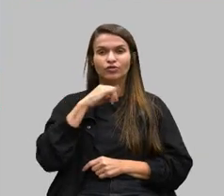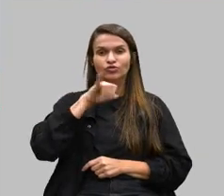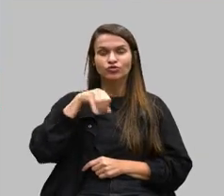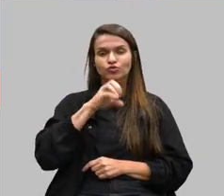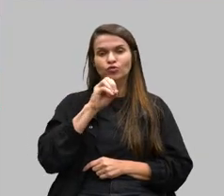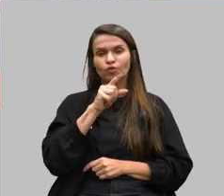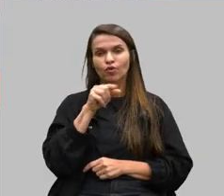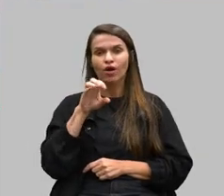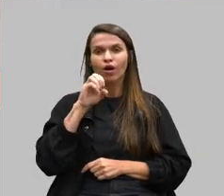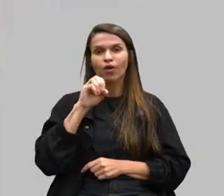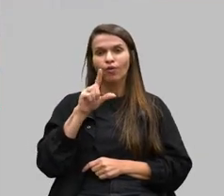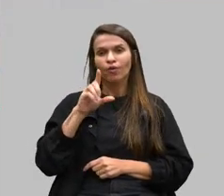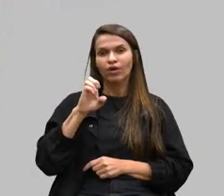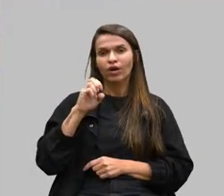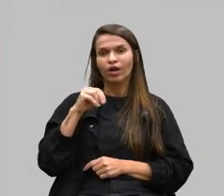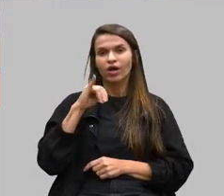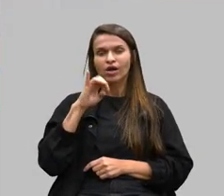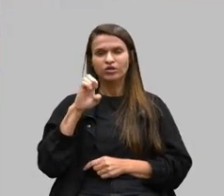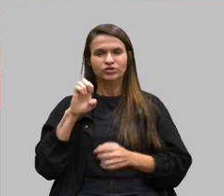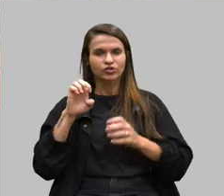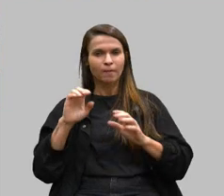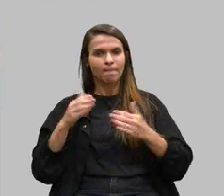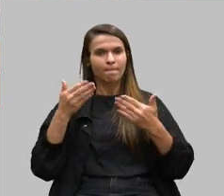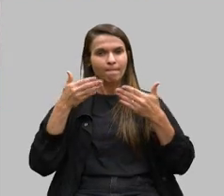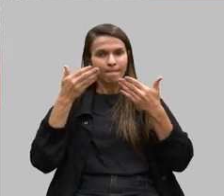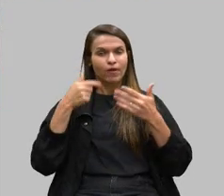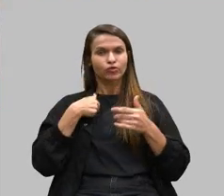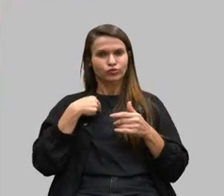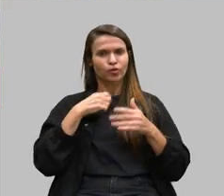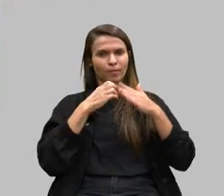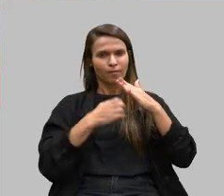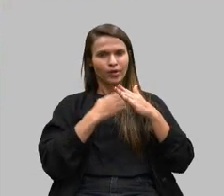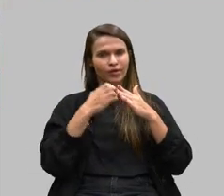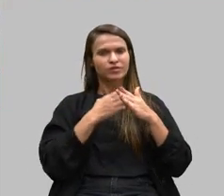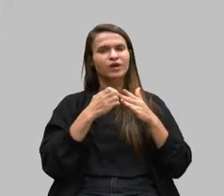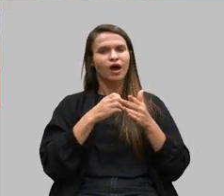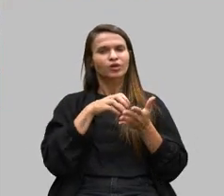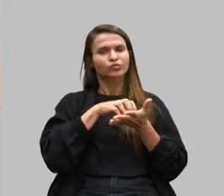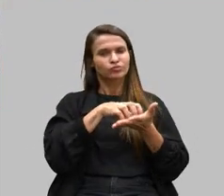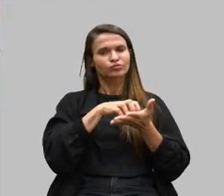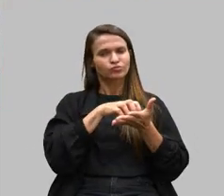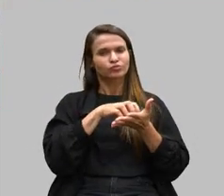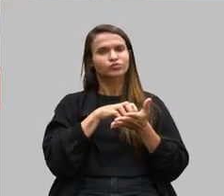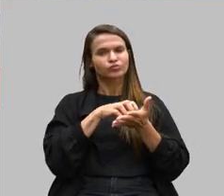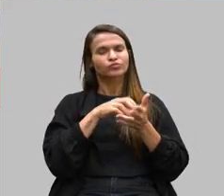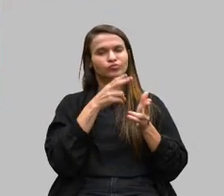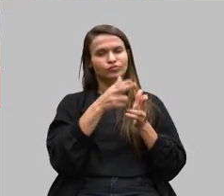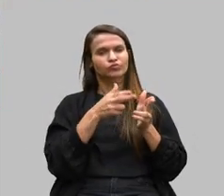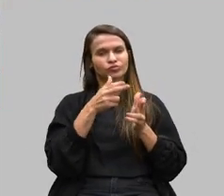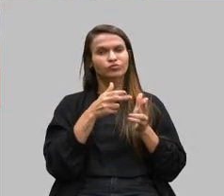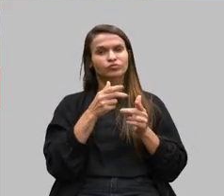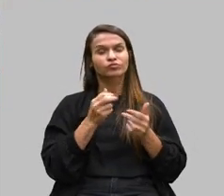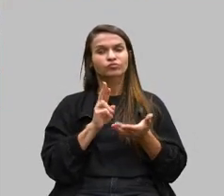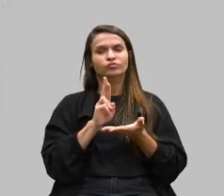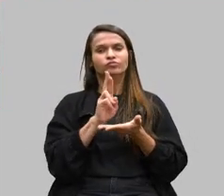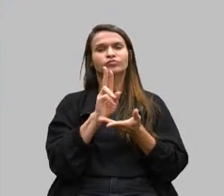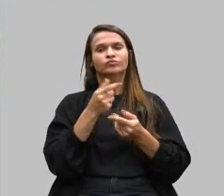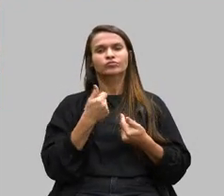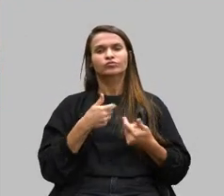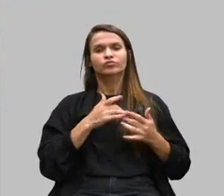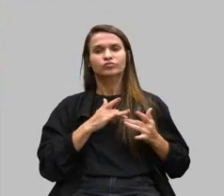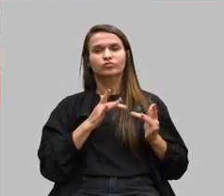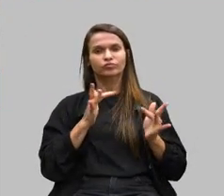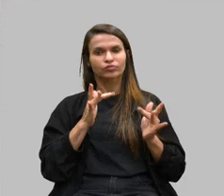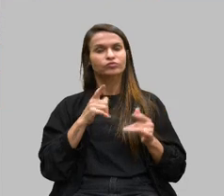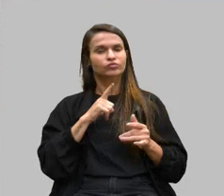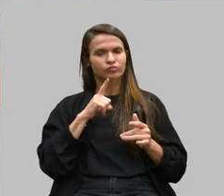né que me provocou aqui Sou empresário do transporte rodoviário antes de estar aqui representando como voluntário nós pelo nosso